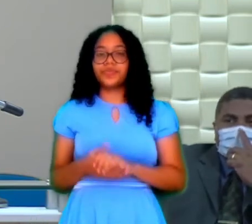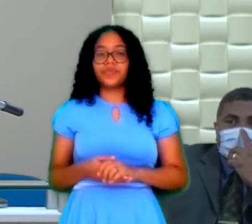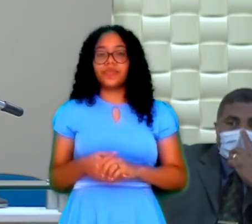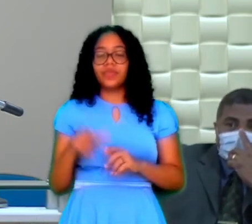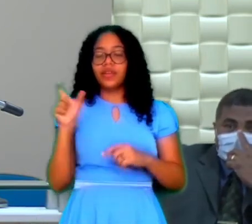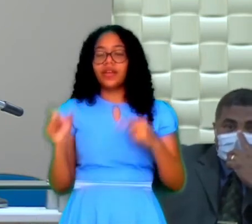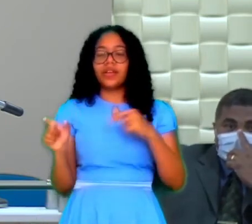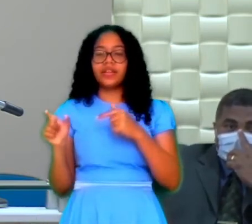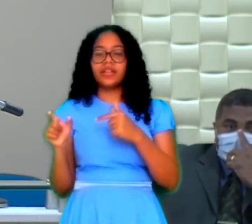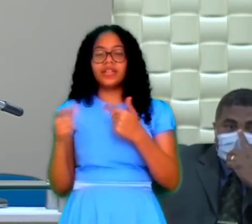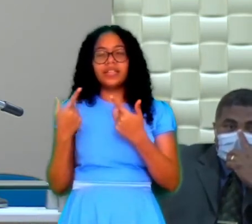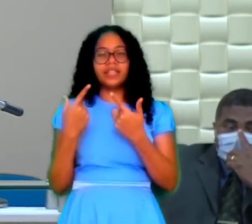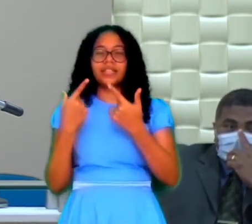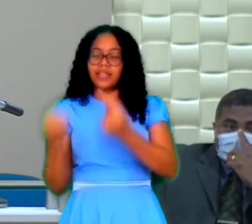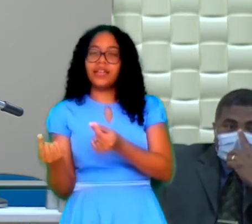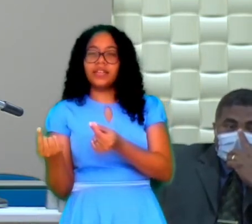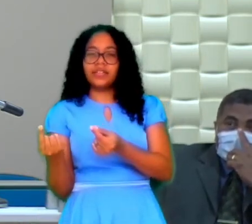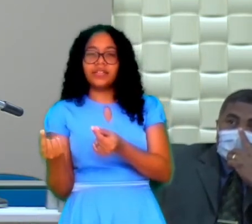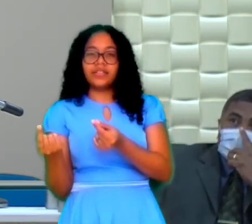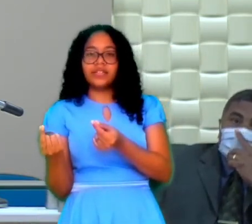era esforço em vão.